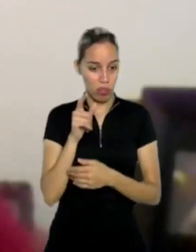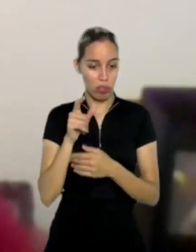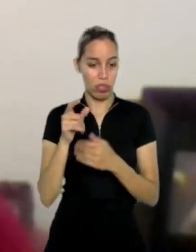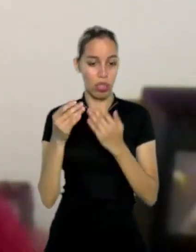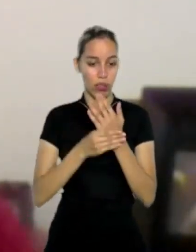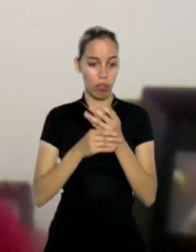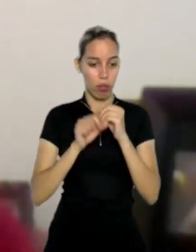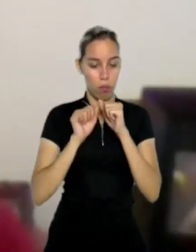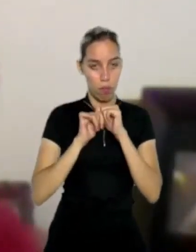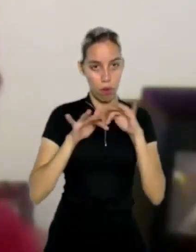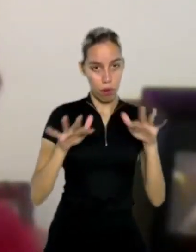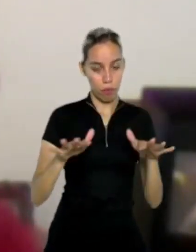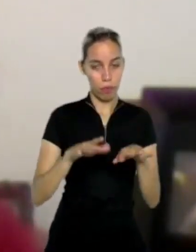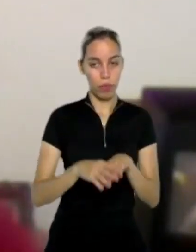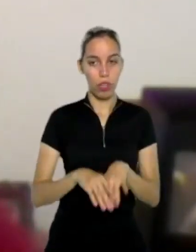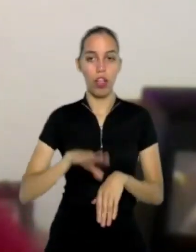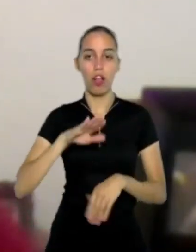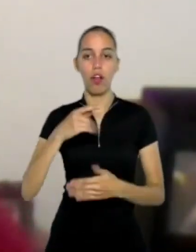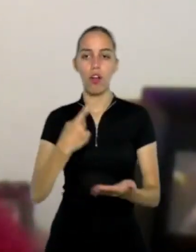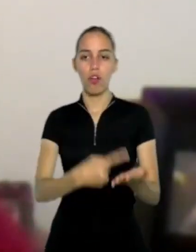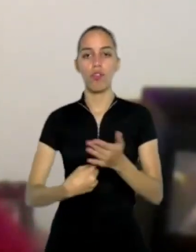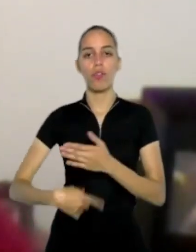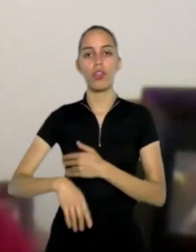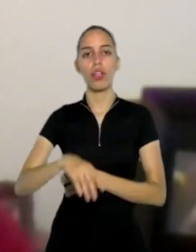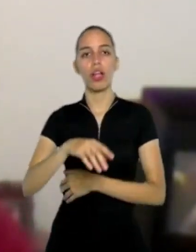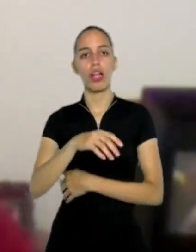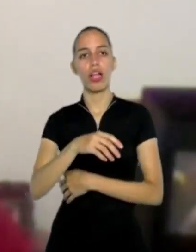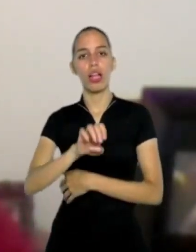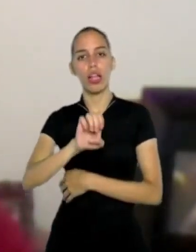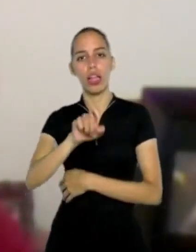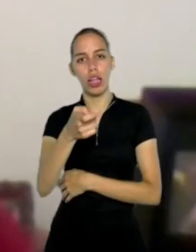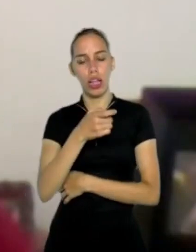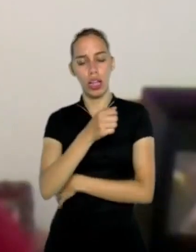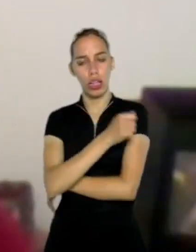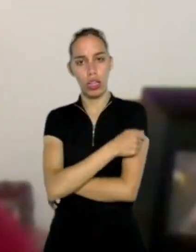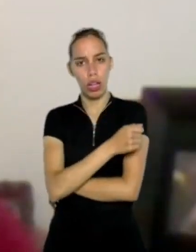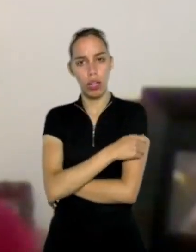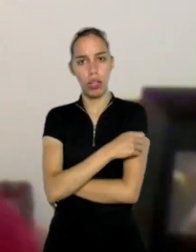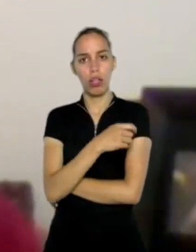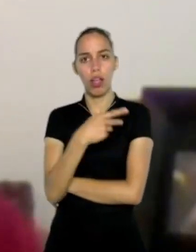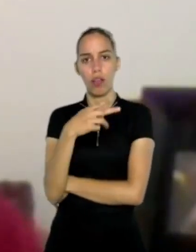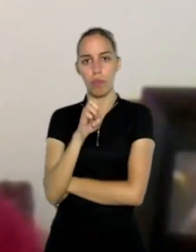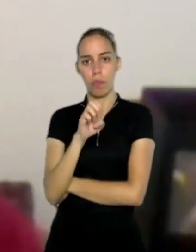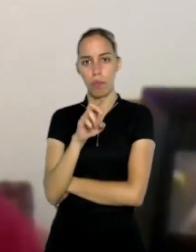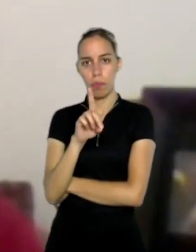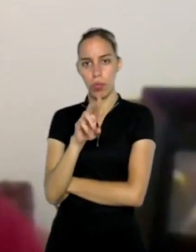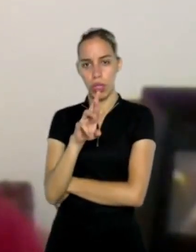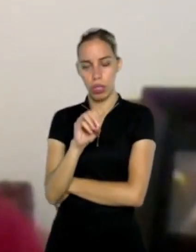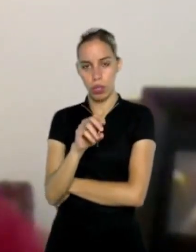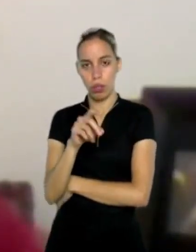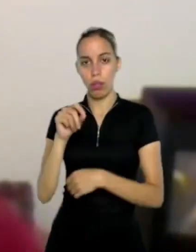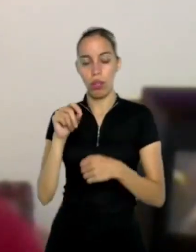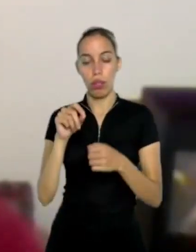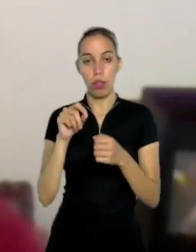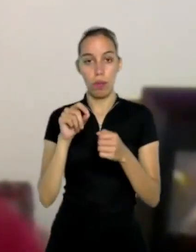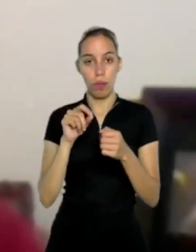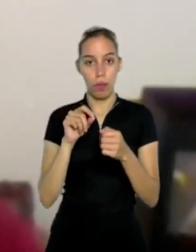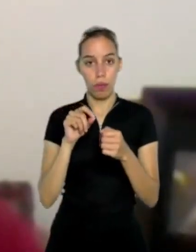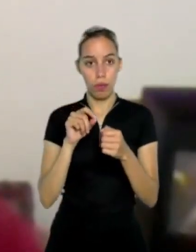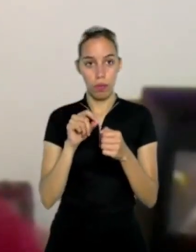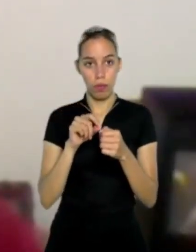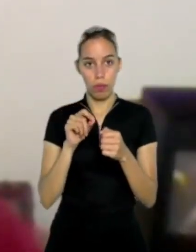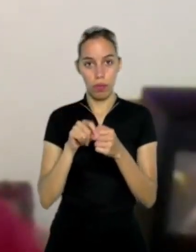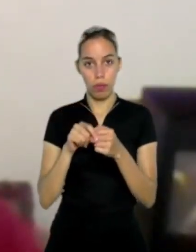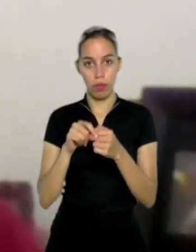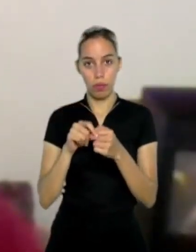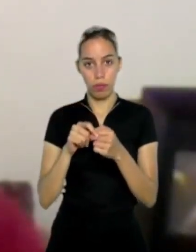um ex-aluno também, o Pedro Andrade, que é ilustrador, e a gente fez esse livro com a ideia